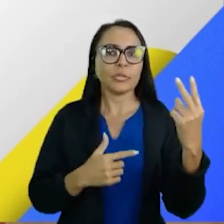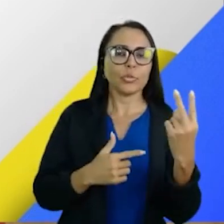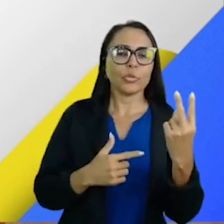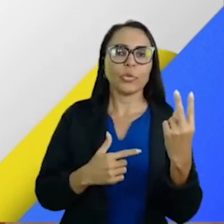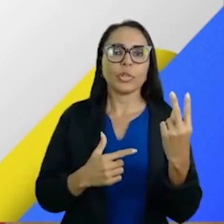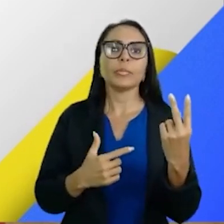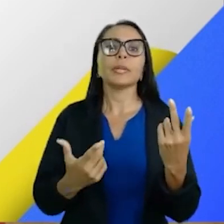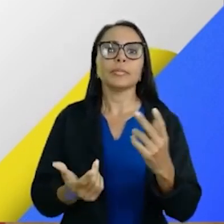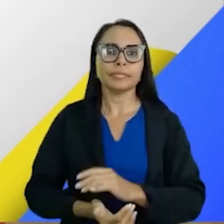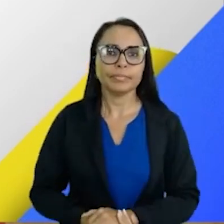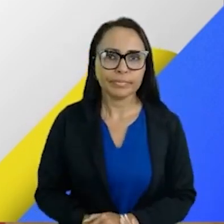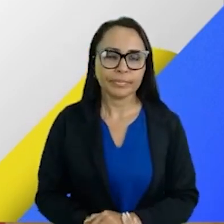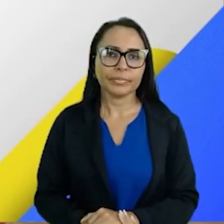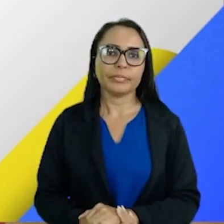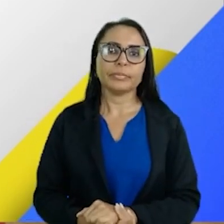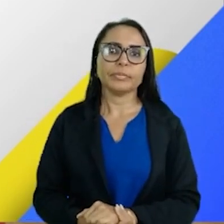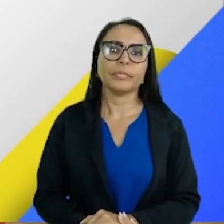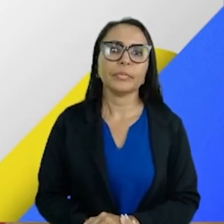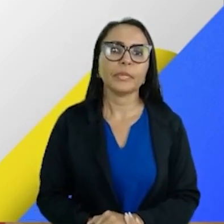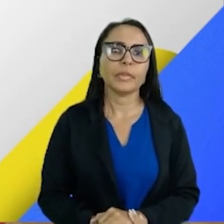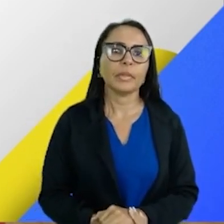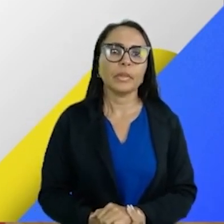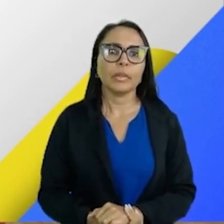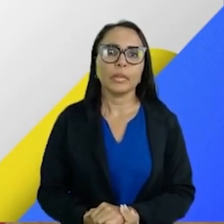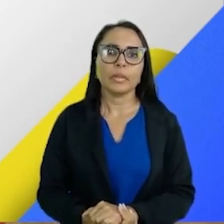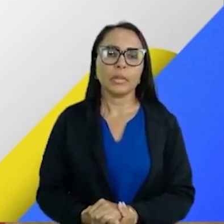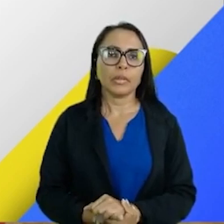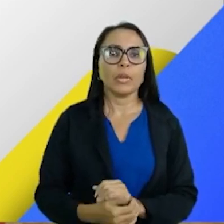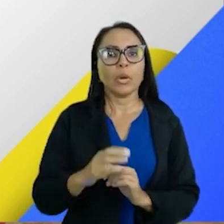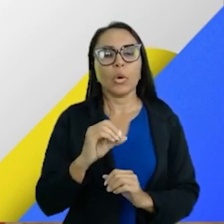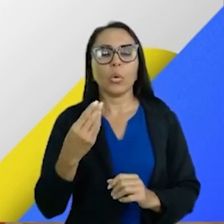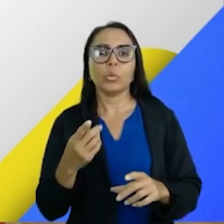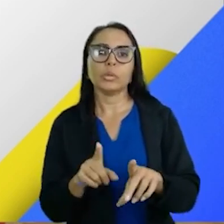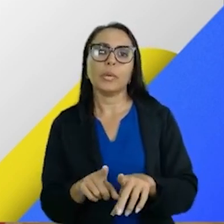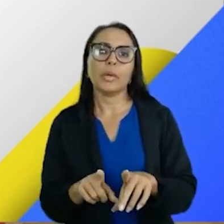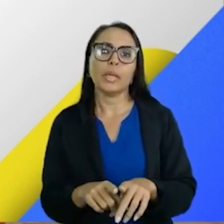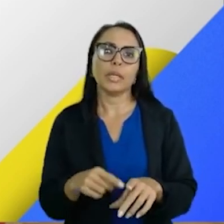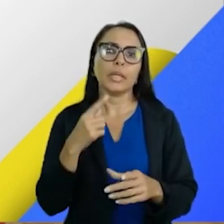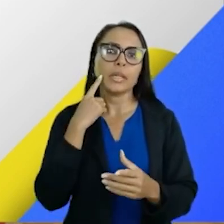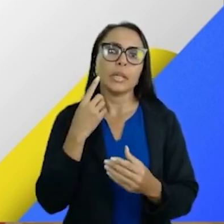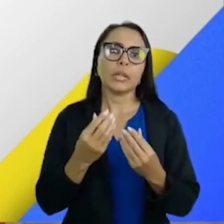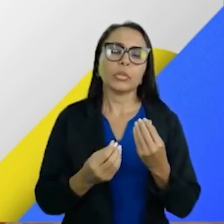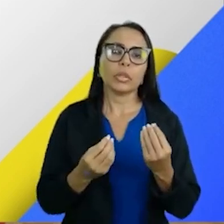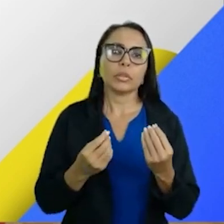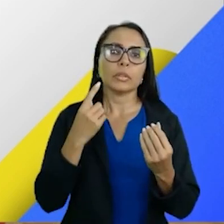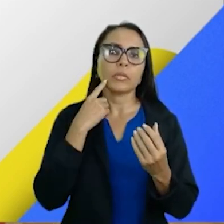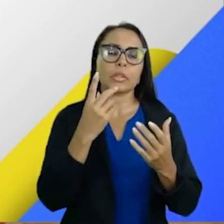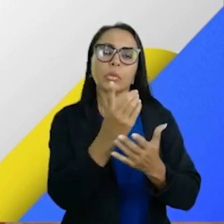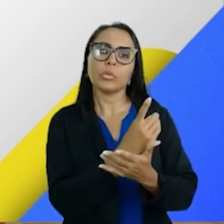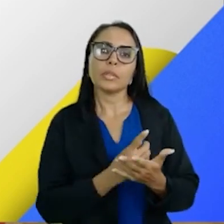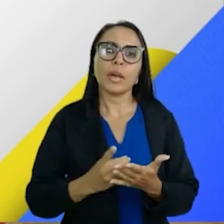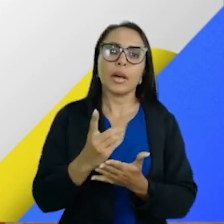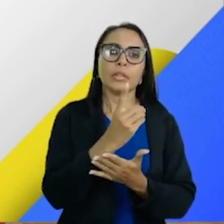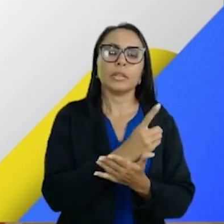pesquisa, protótipos, personas, que é bem importante, ou a questão do Brady Persona, por exemplo. Do outro tem o design, a tipografia,